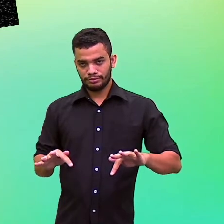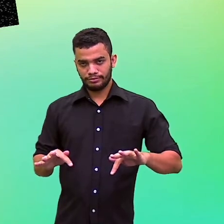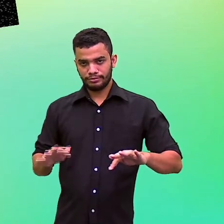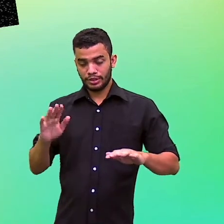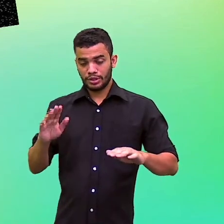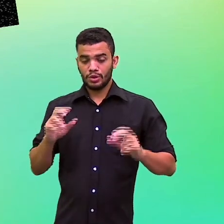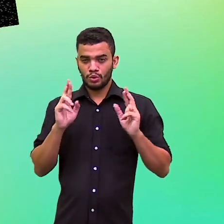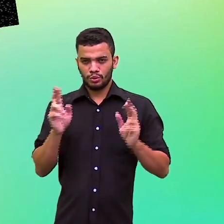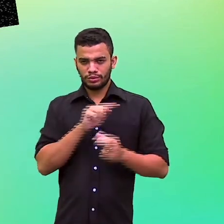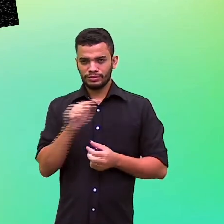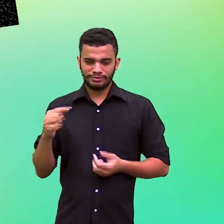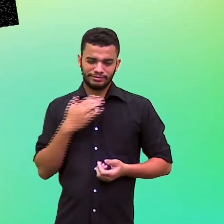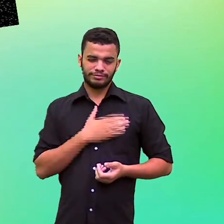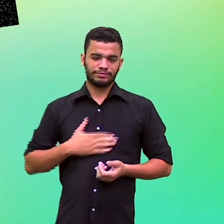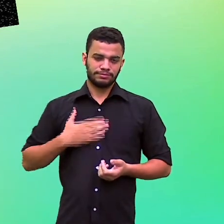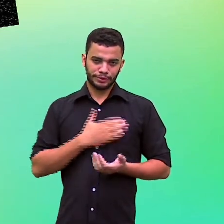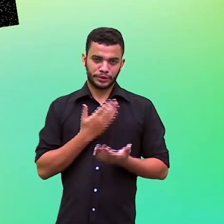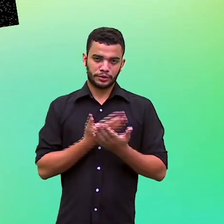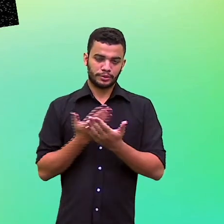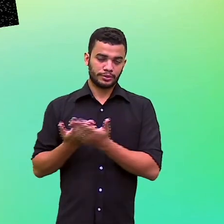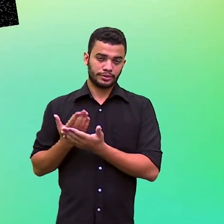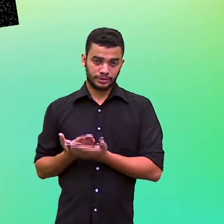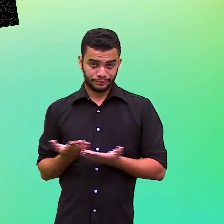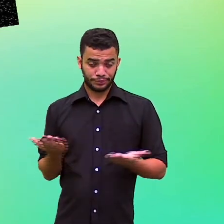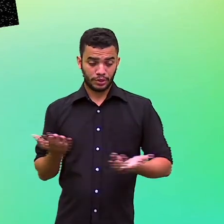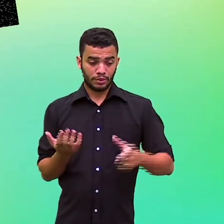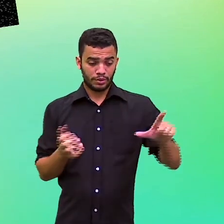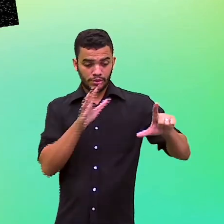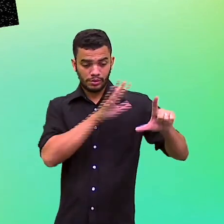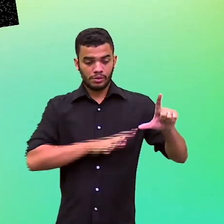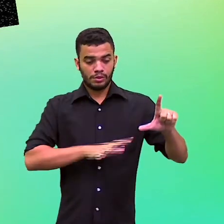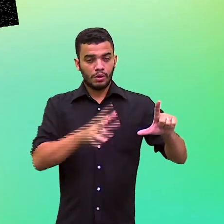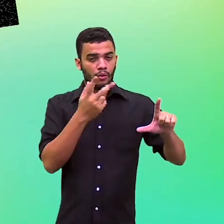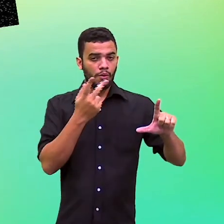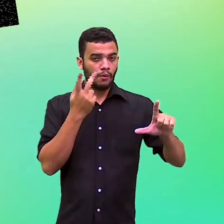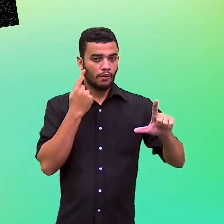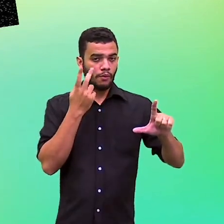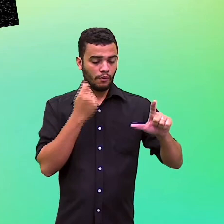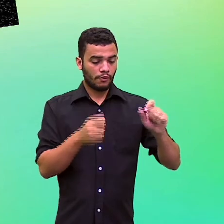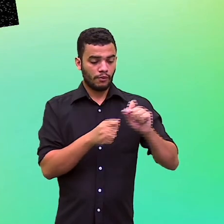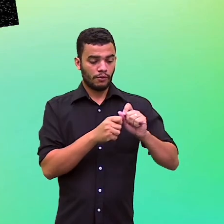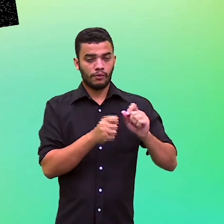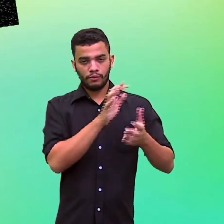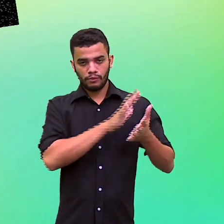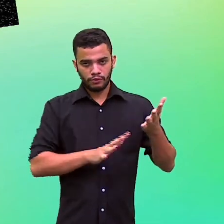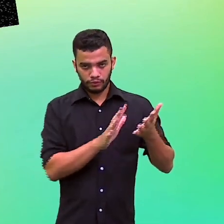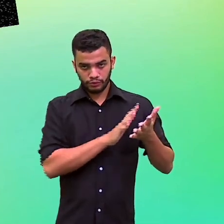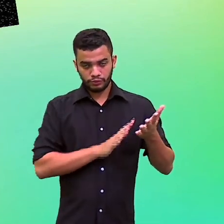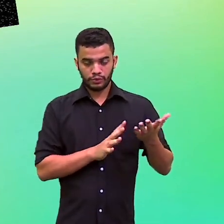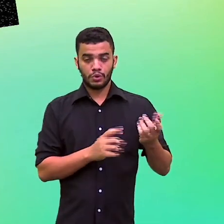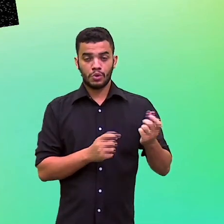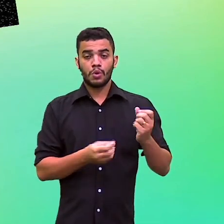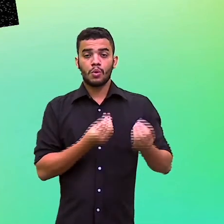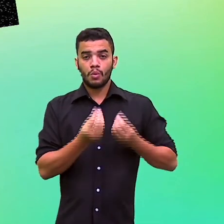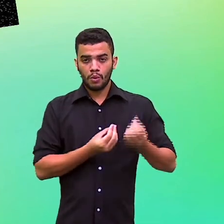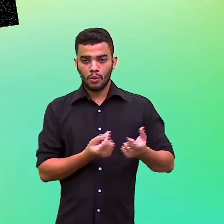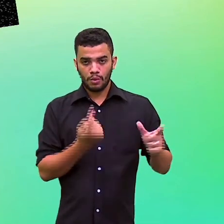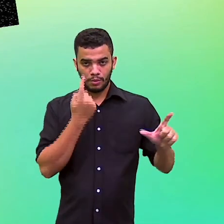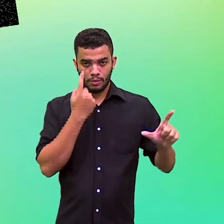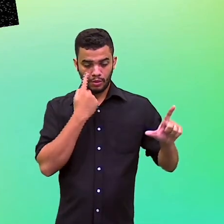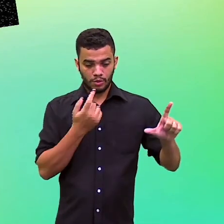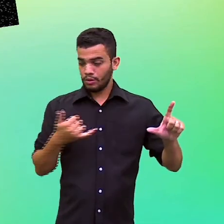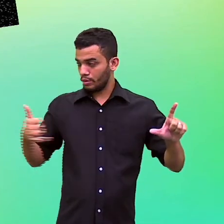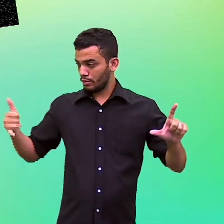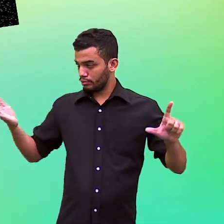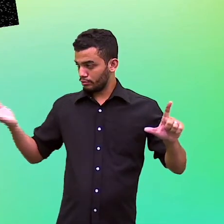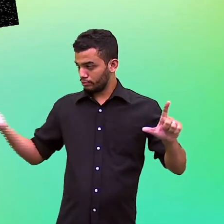todos tenham gostado. Para acessar nossas atividades na plataforma SMED GV, aponte a câmera do seu celular na imagem que aparece